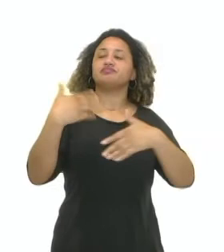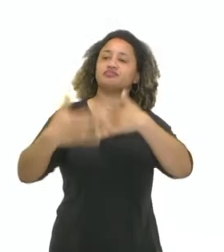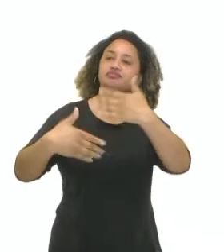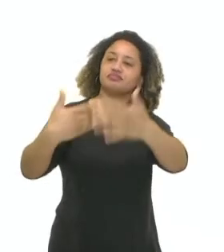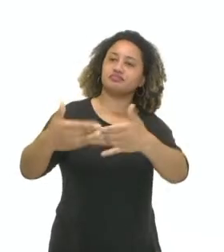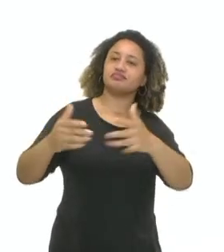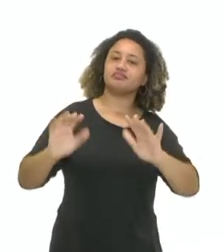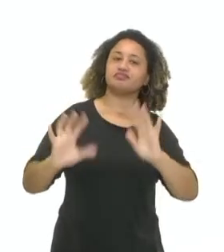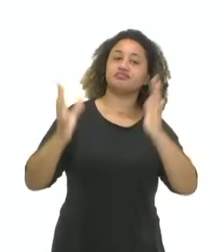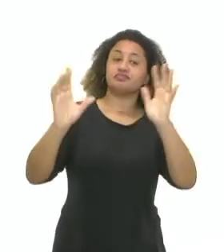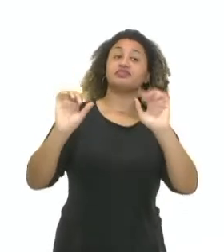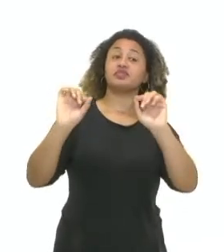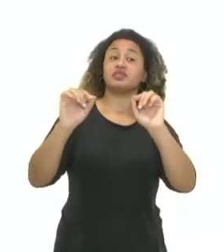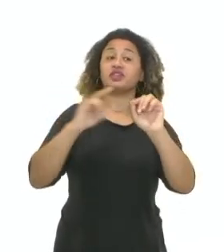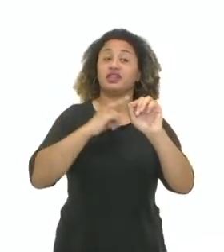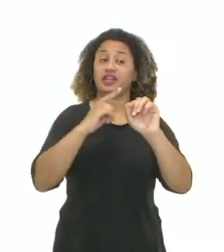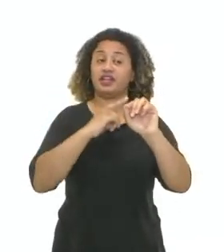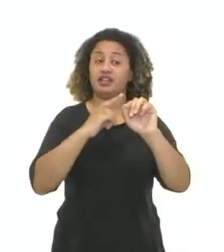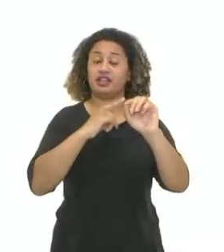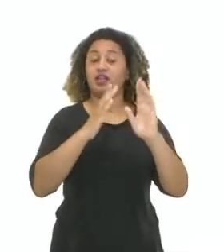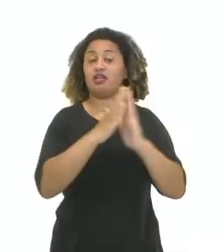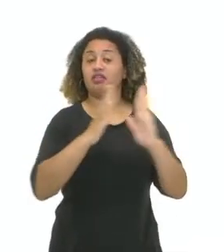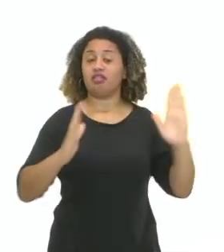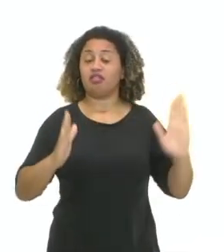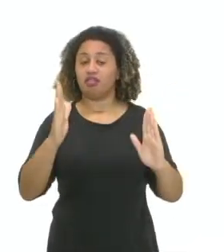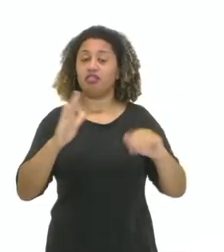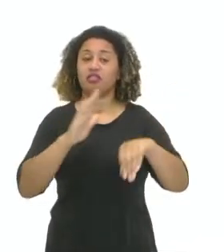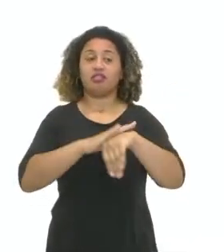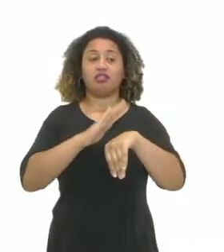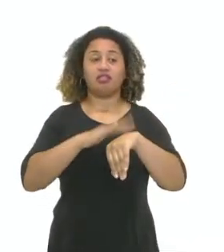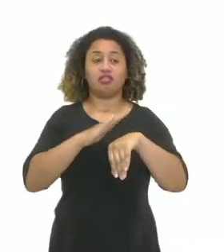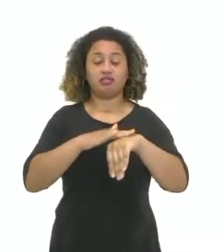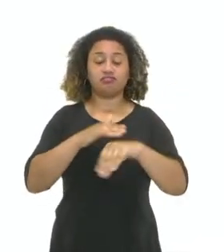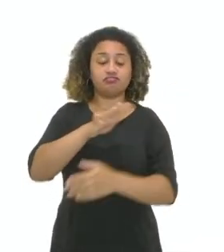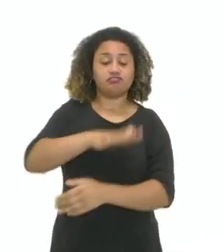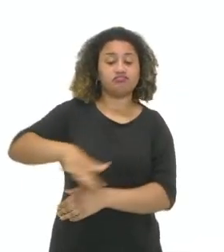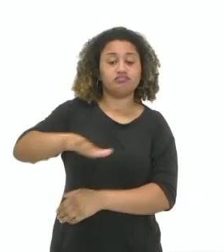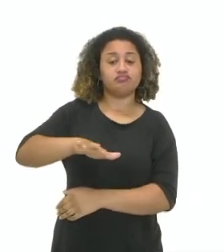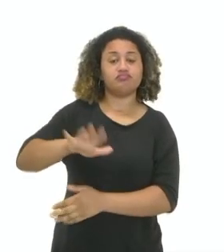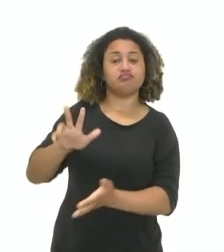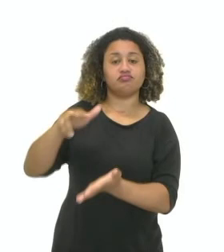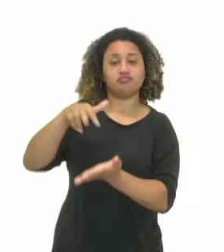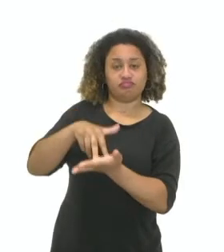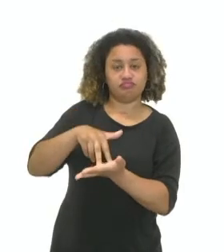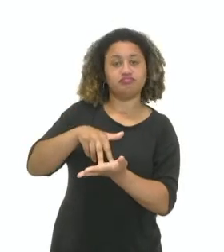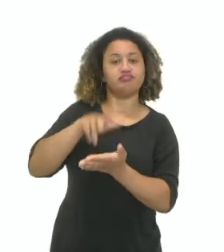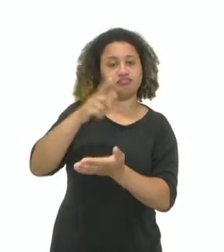ação, é passada em relação ao tempo em que o narrador se situa. Essa que é a ideia.